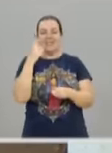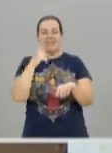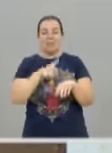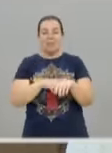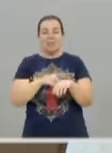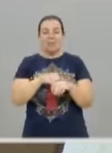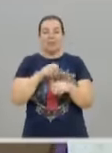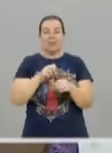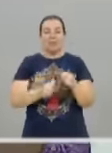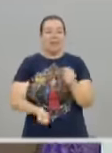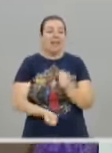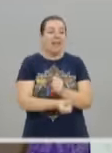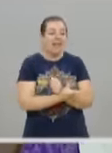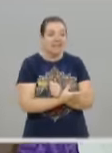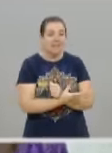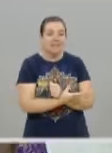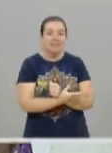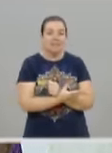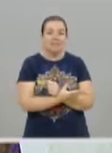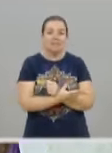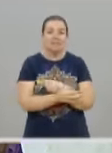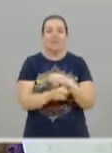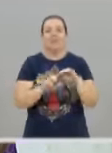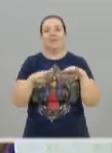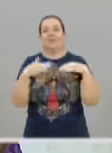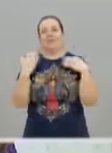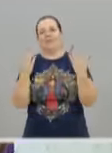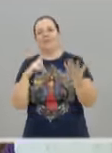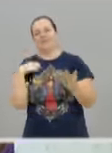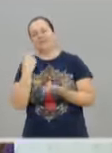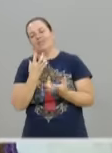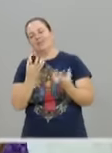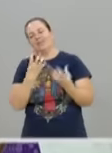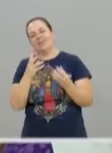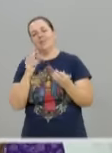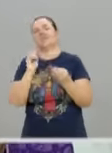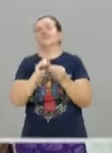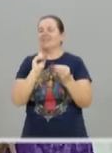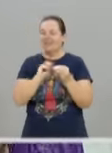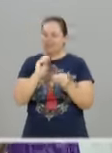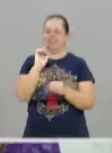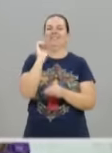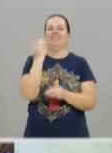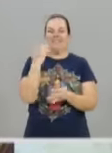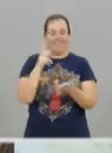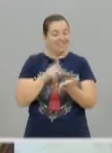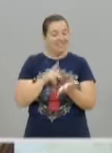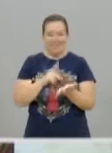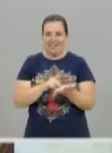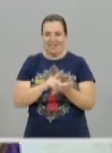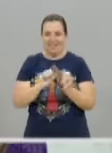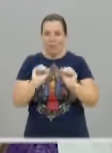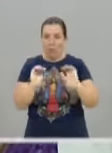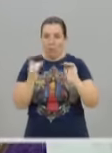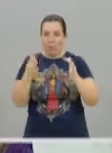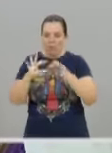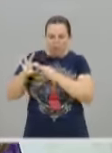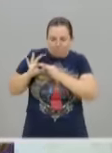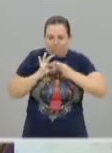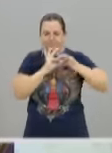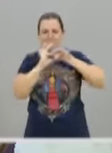vivendo quando a gente quer a gente faz quando a gente se une nós